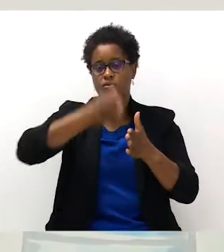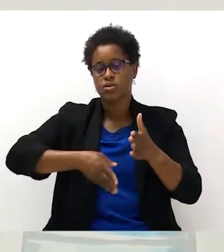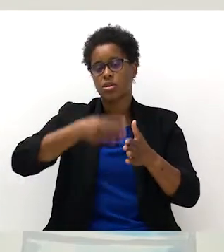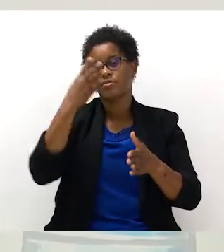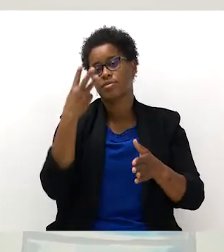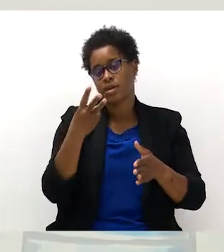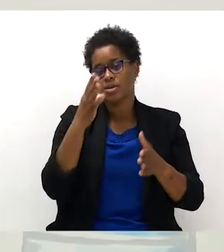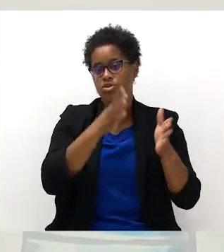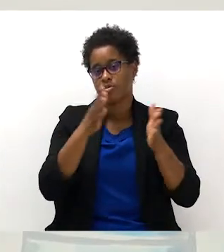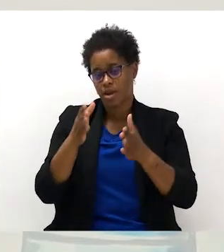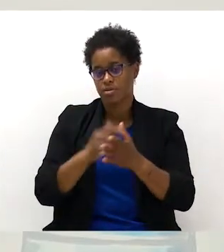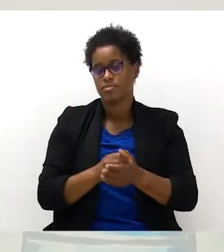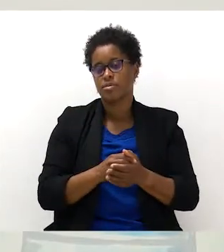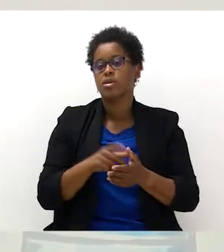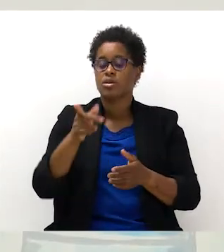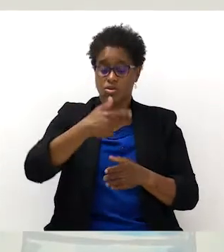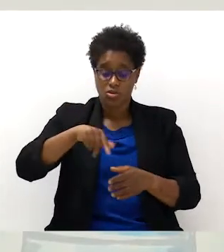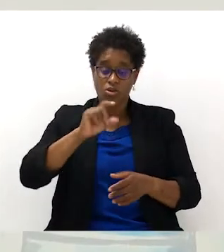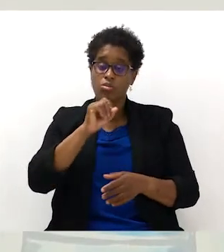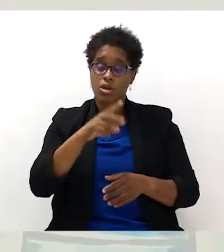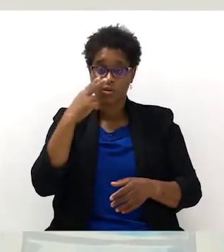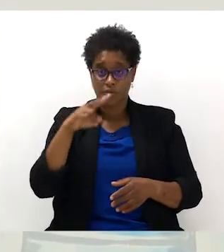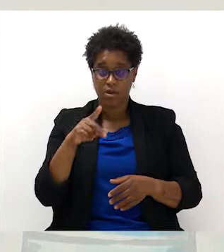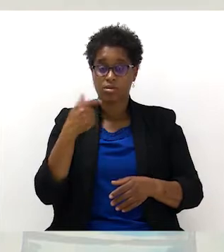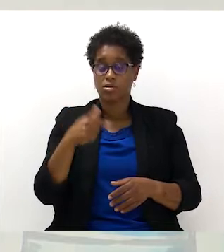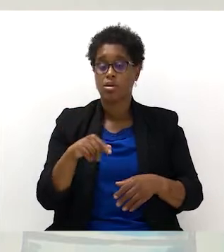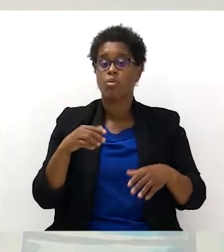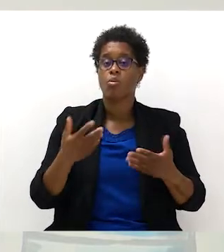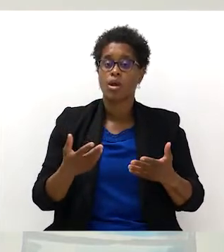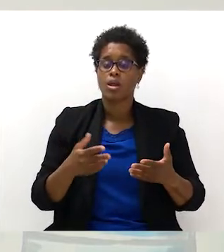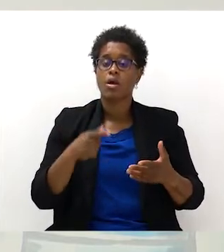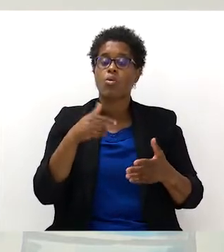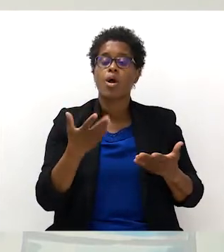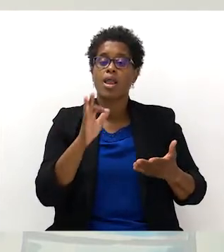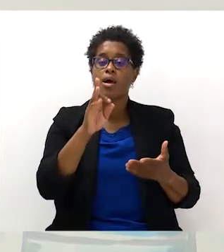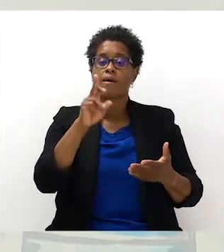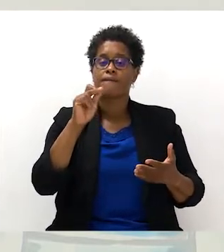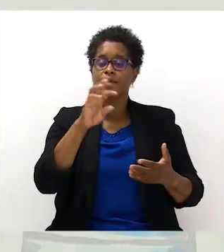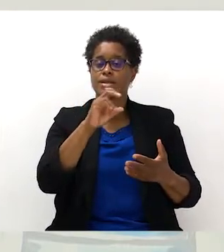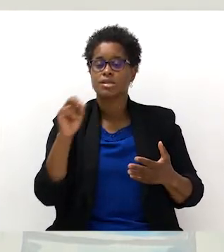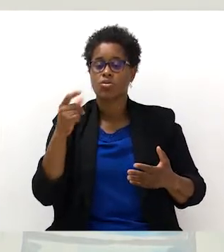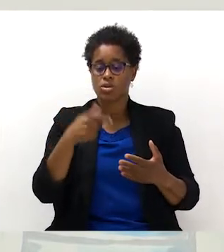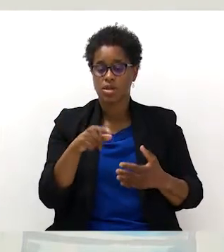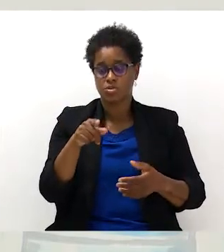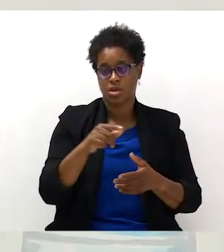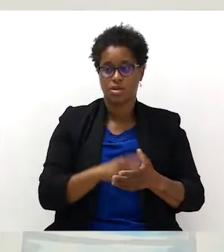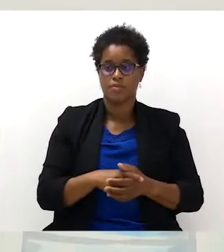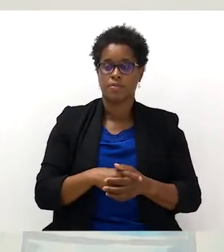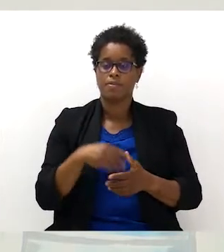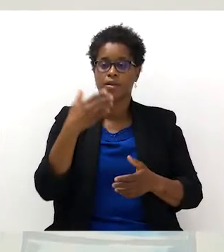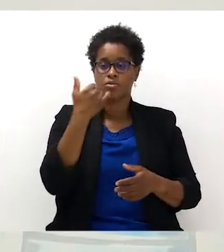em 3 partes. Então, podemos ver, temos quanto? Qual é a fração, aliás, que temos aqui?